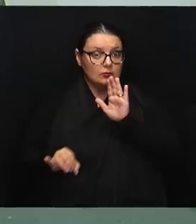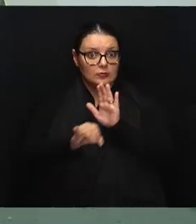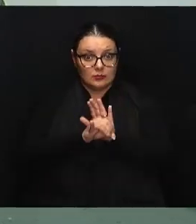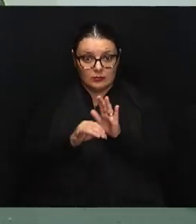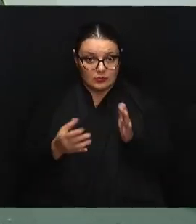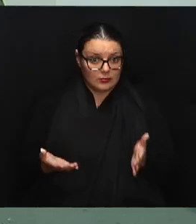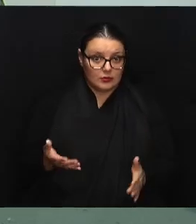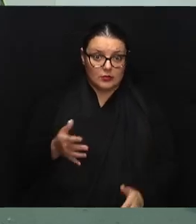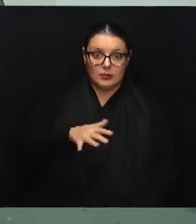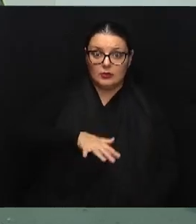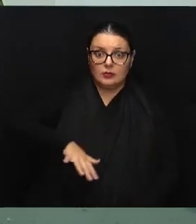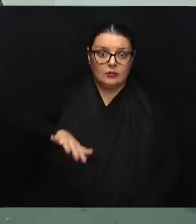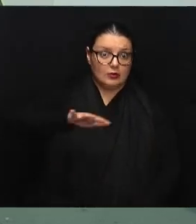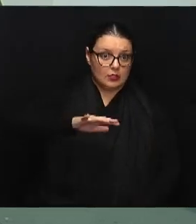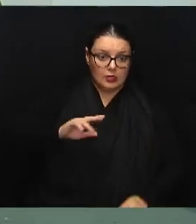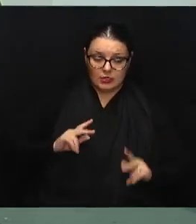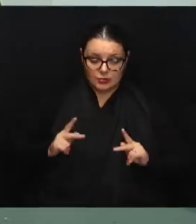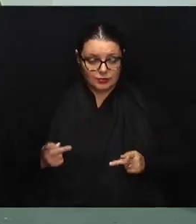de humanas,